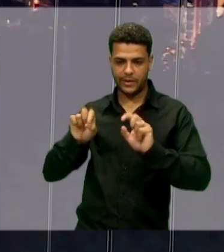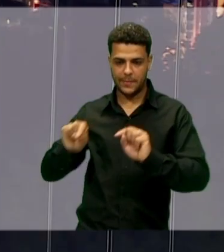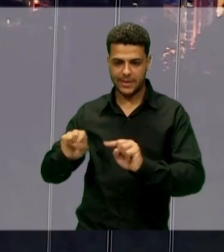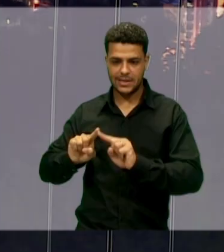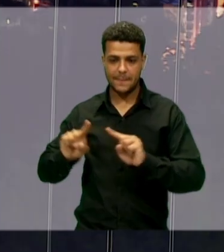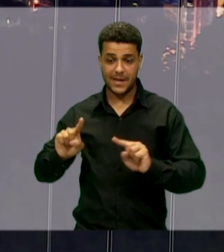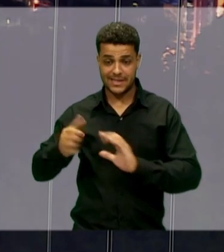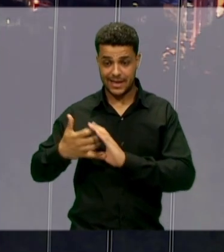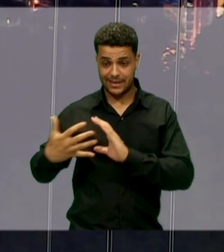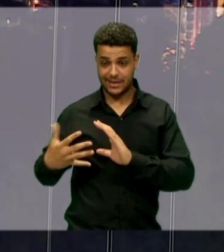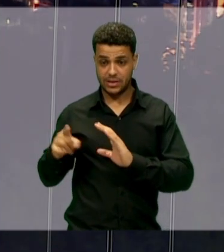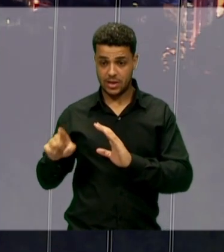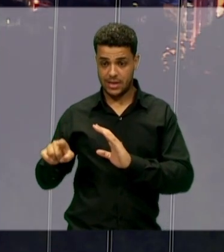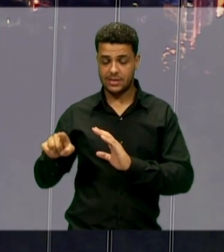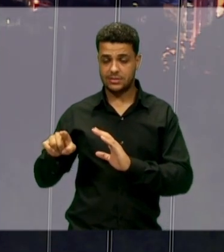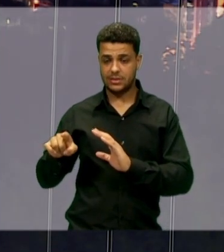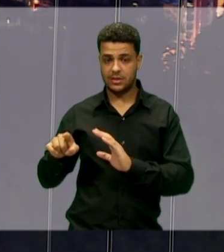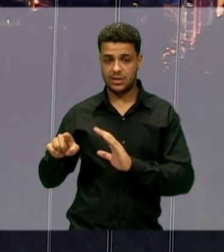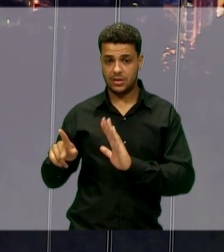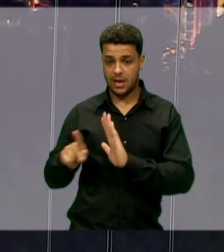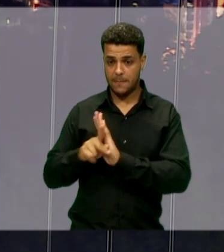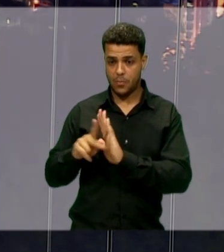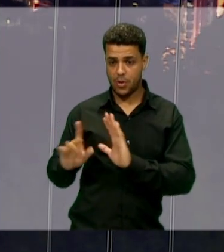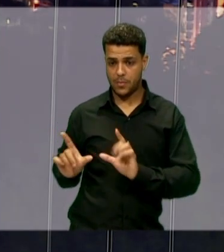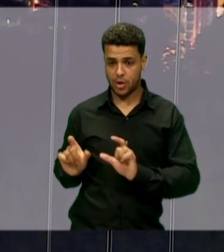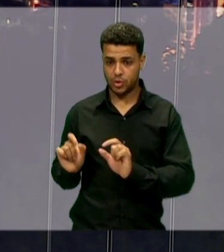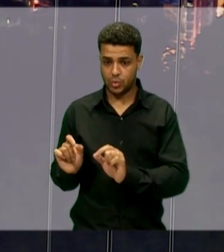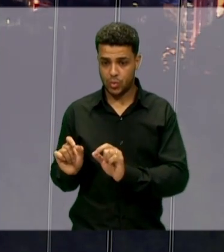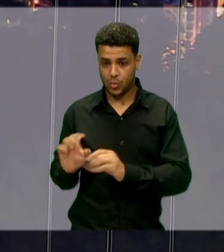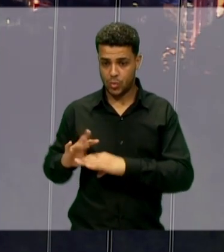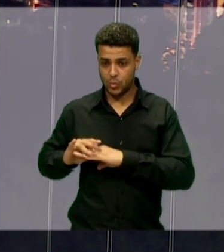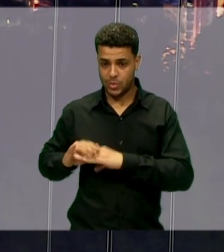as características da própria doença, de como ela